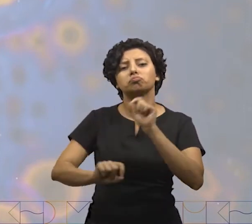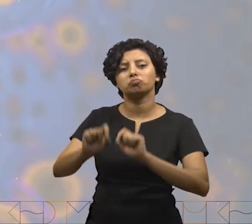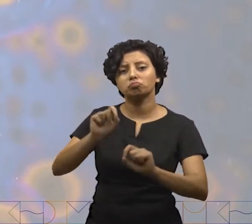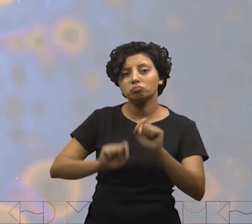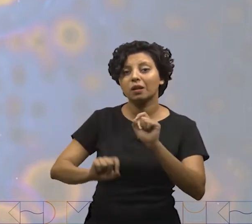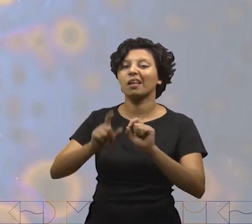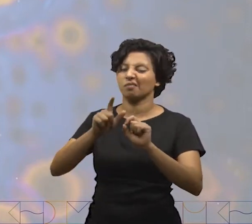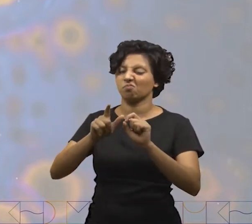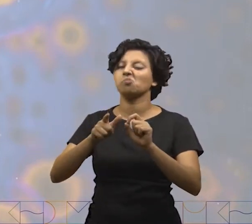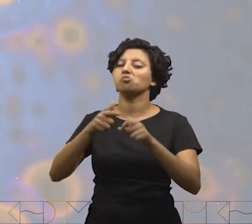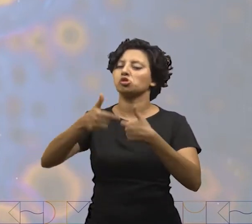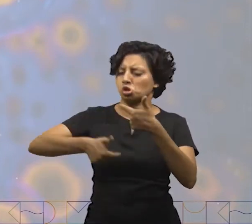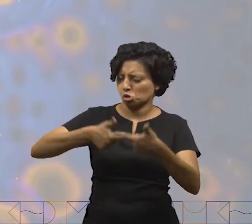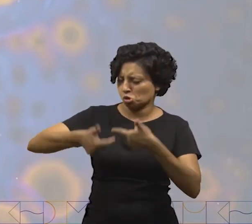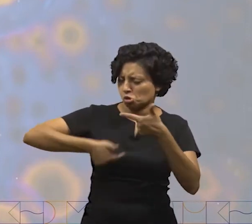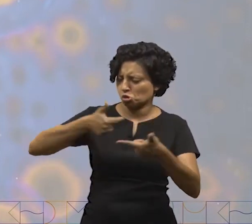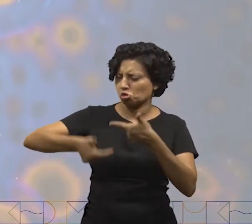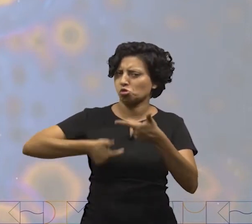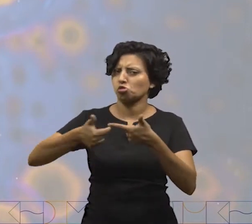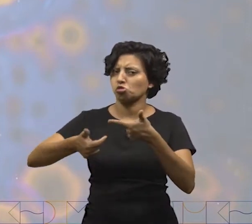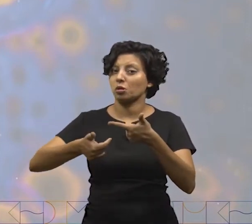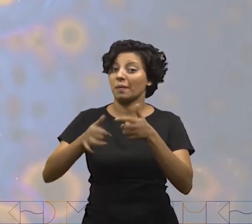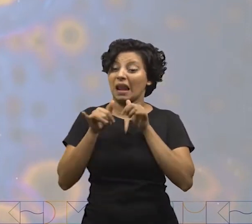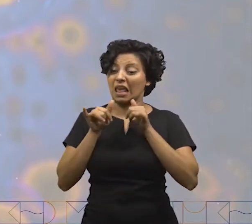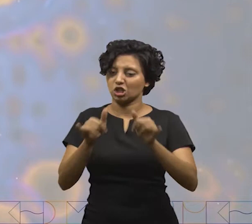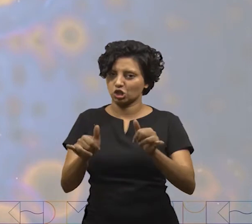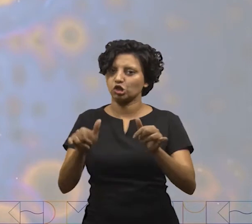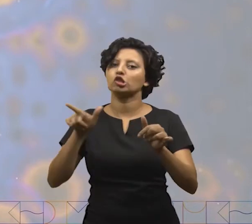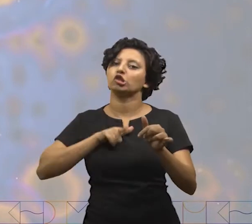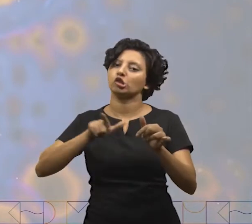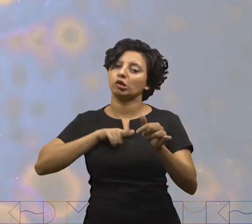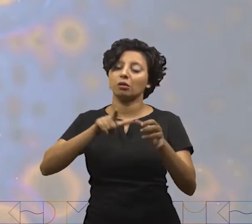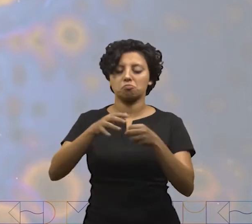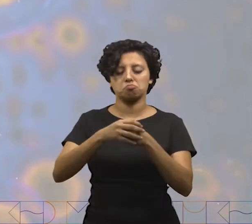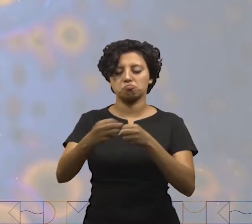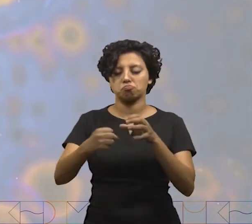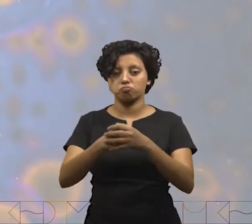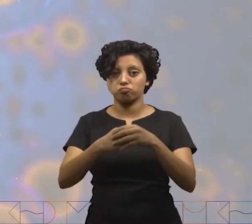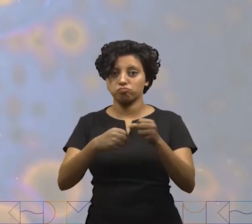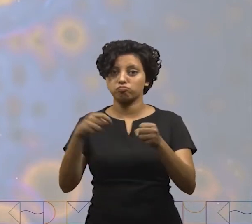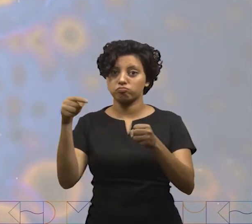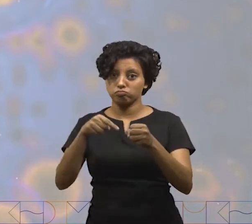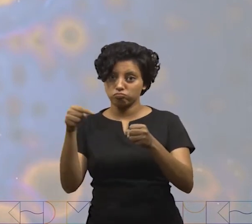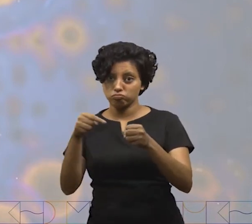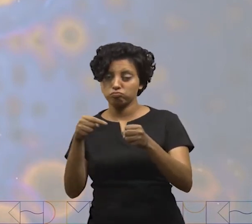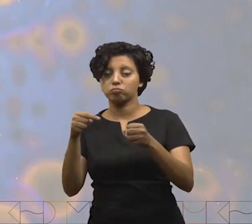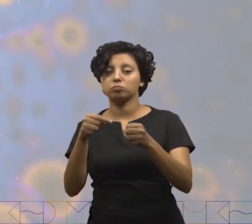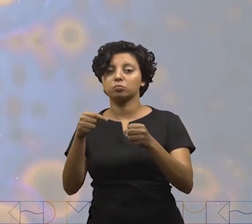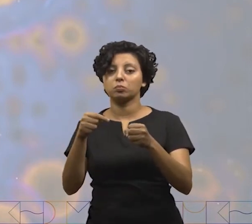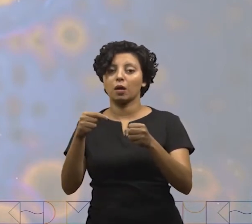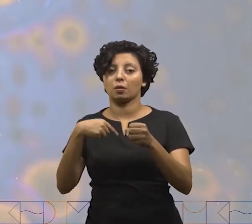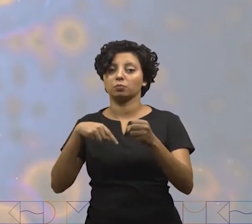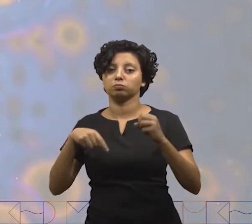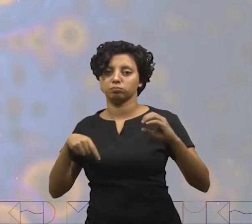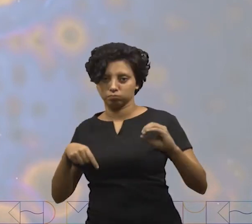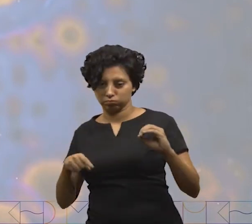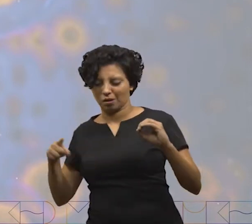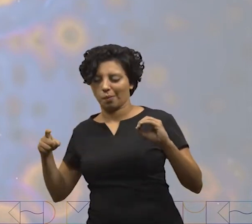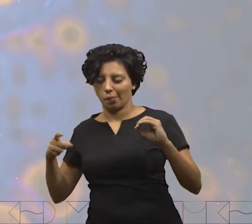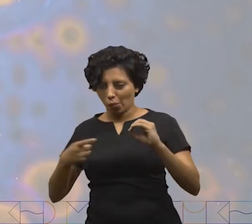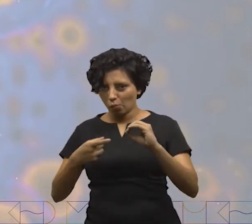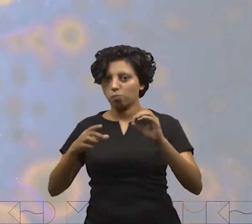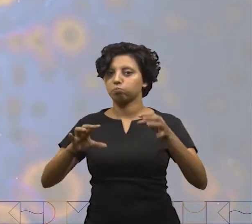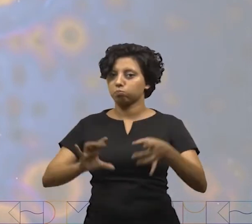trabalha muito, por exemplo, produzindo energia. Essa célula, que é formada da união dos gametas feminino